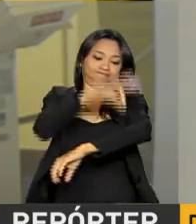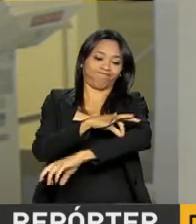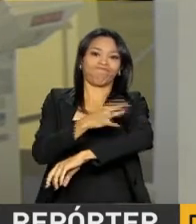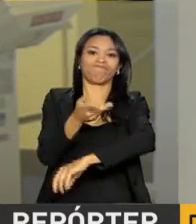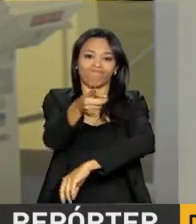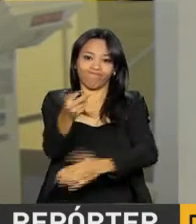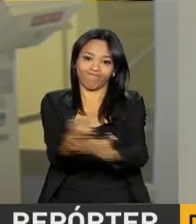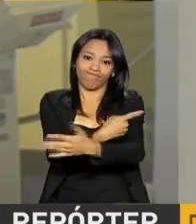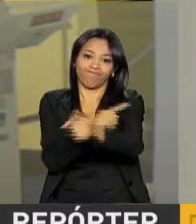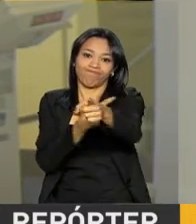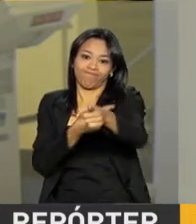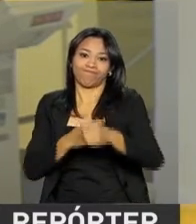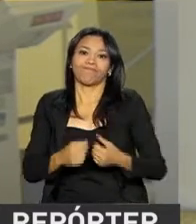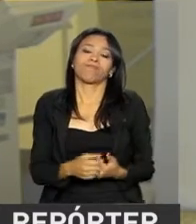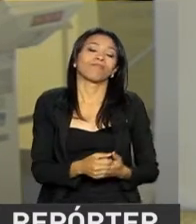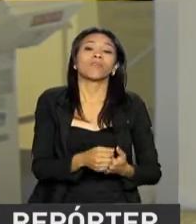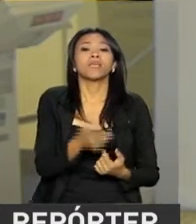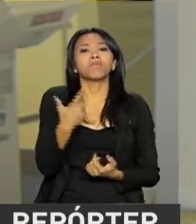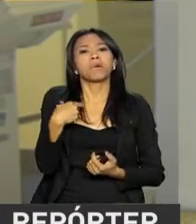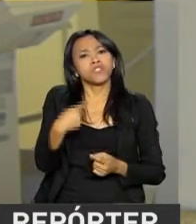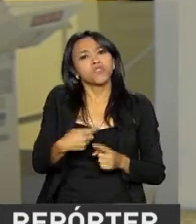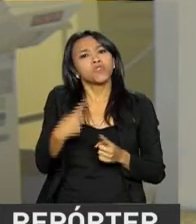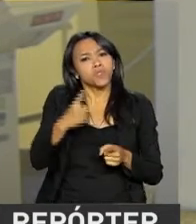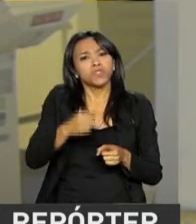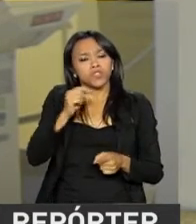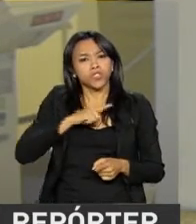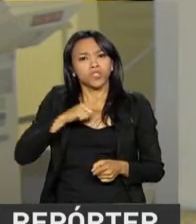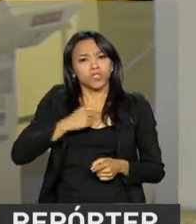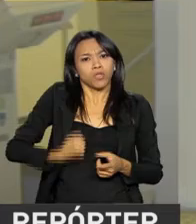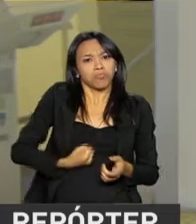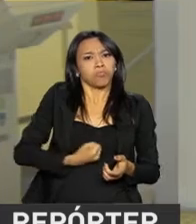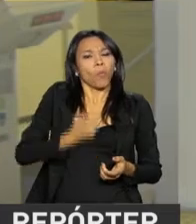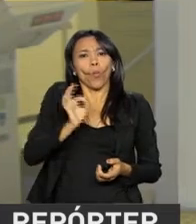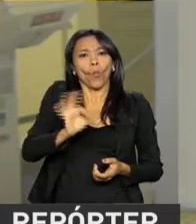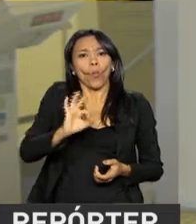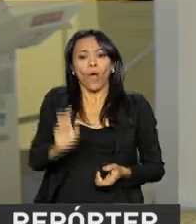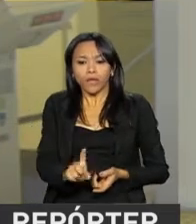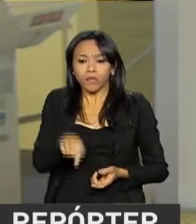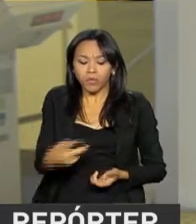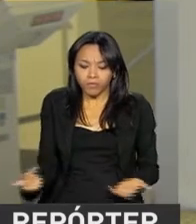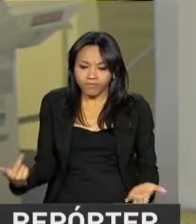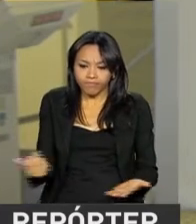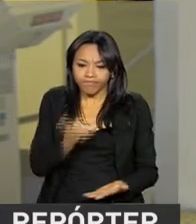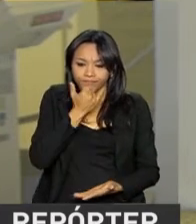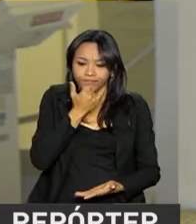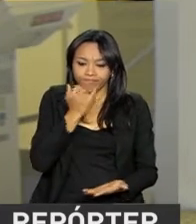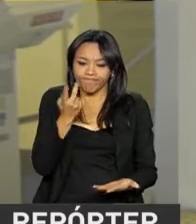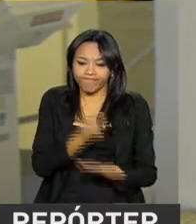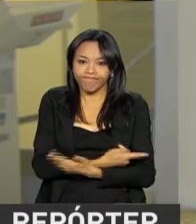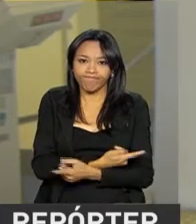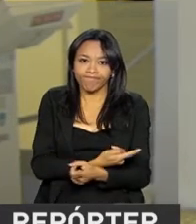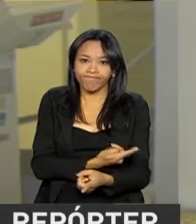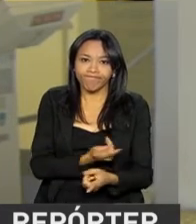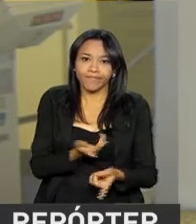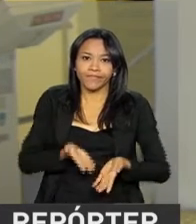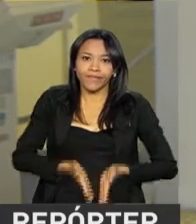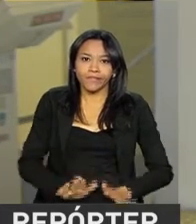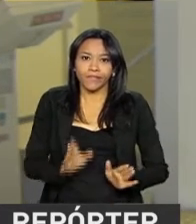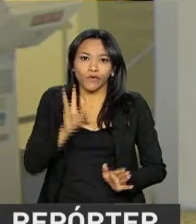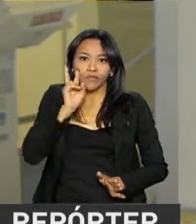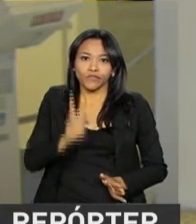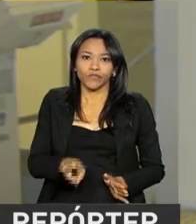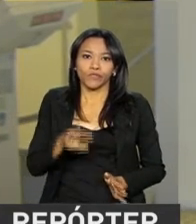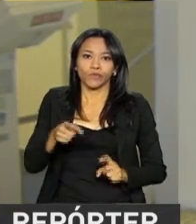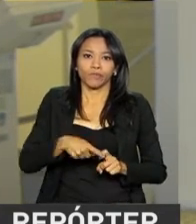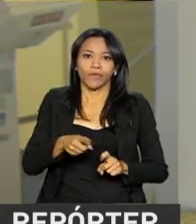não constou nas úteras que ela tinha a microcefalia e nem essas malformações. Só quando ela nasceu que os médicos viram